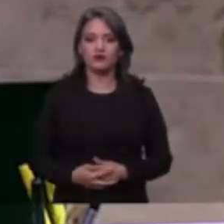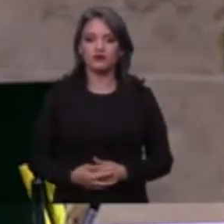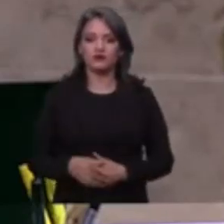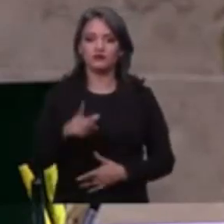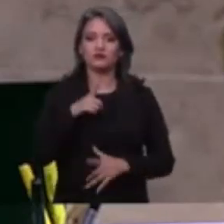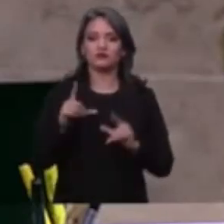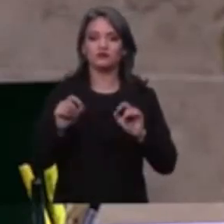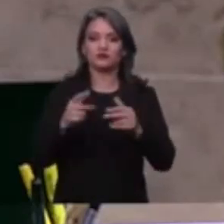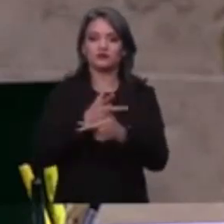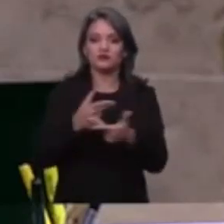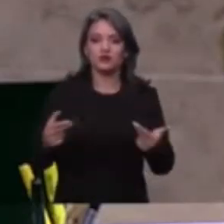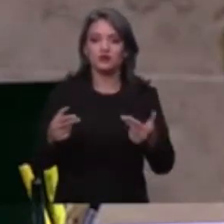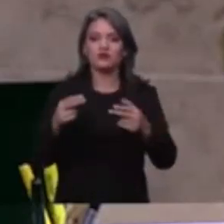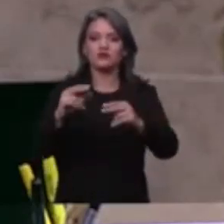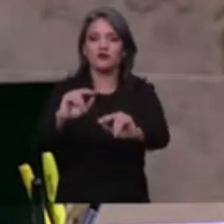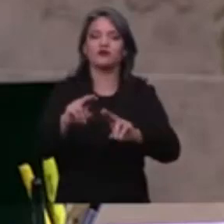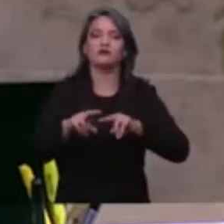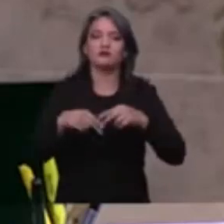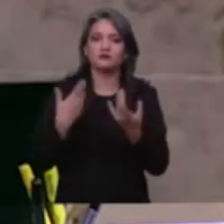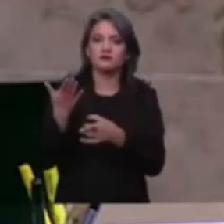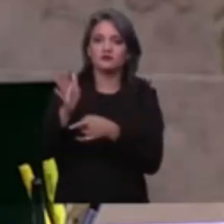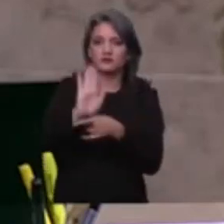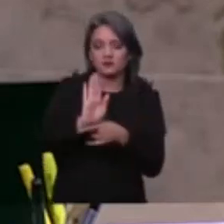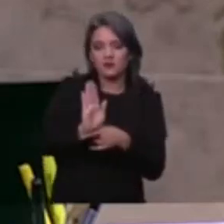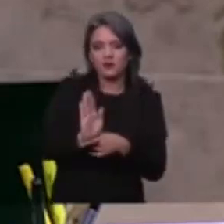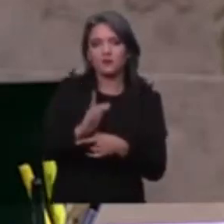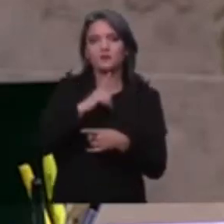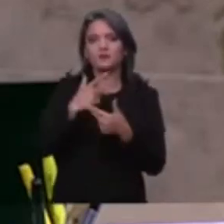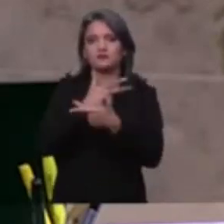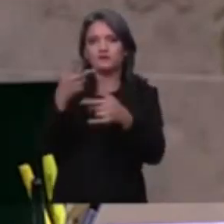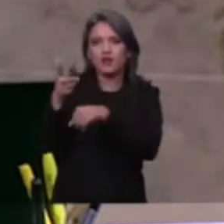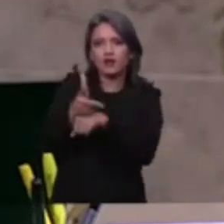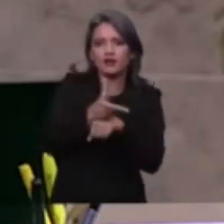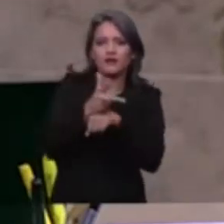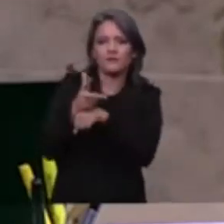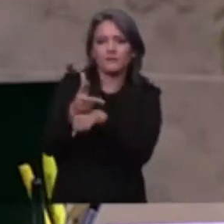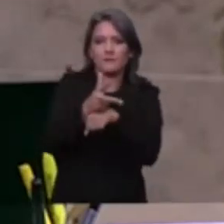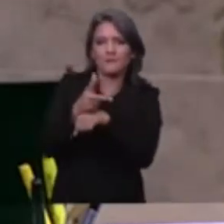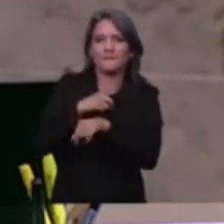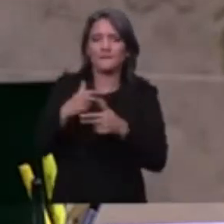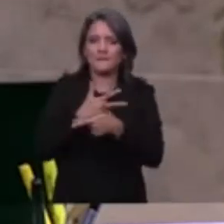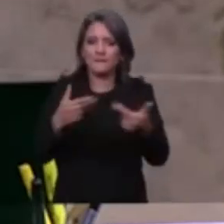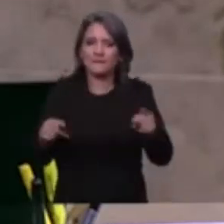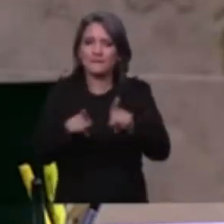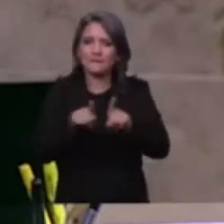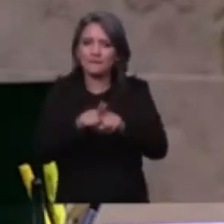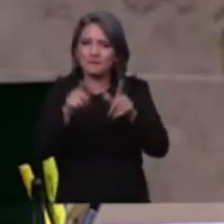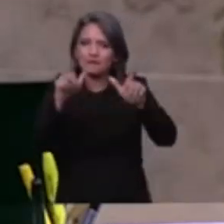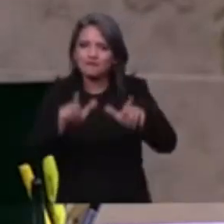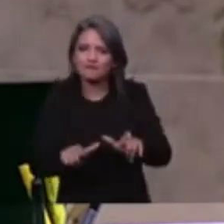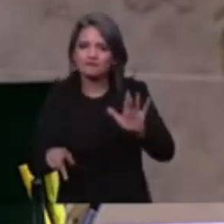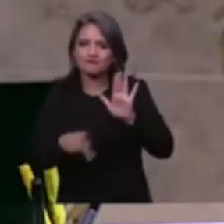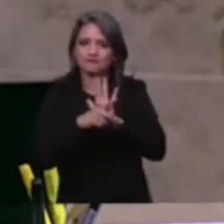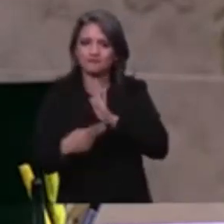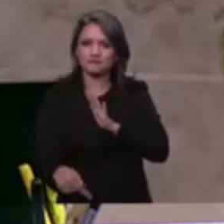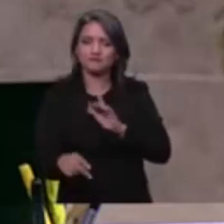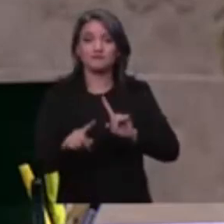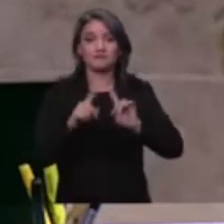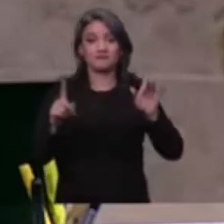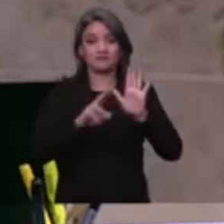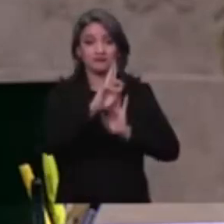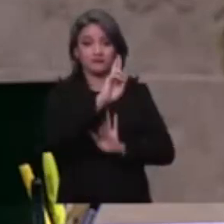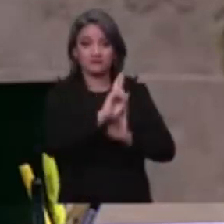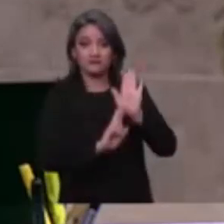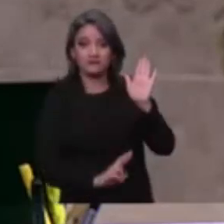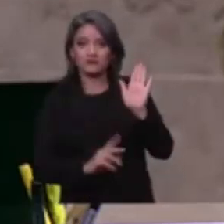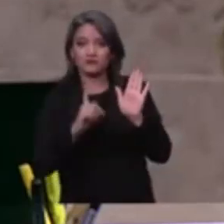por intermédio das imagens gravadas pelas câmaras de segurança e monitoramento do local, pelo relatório preliminar sobre